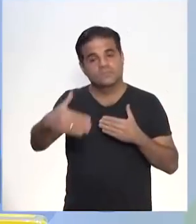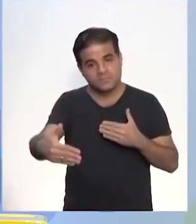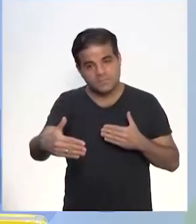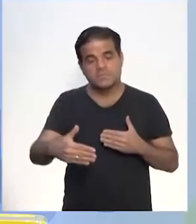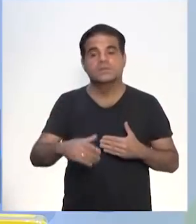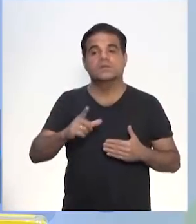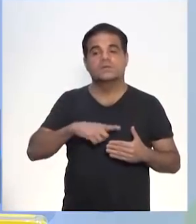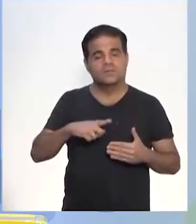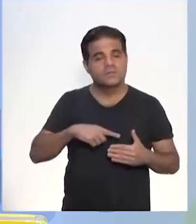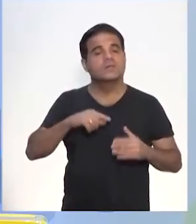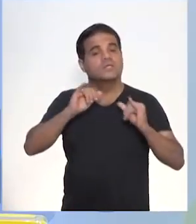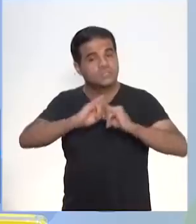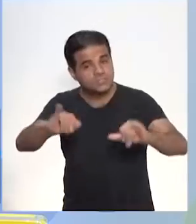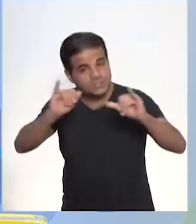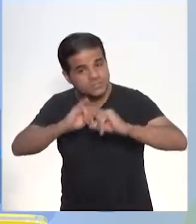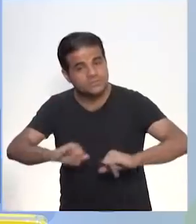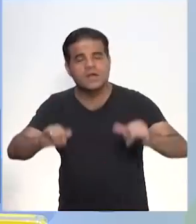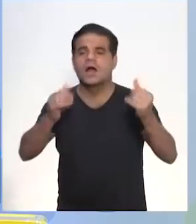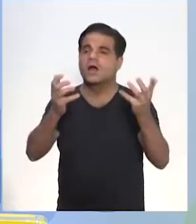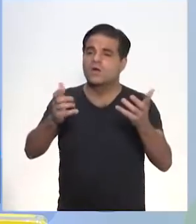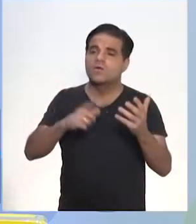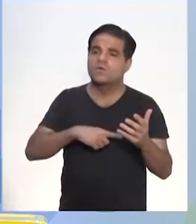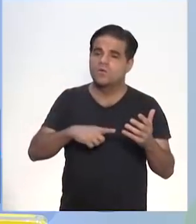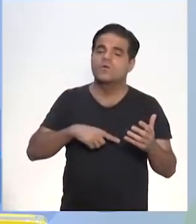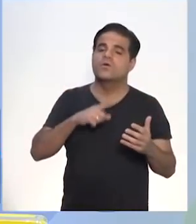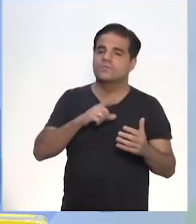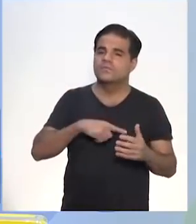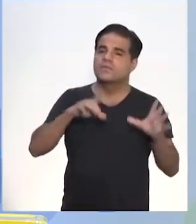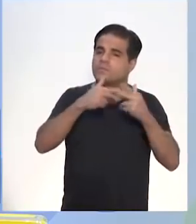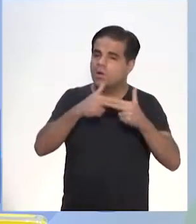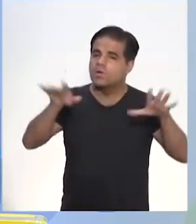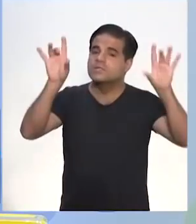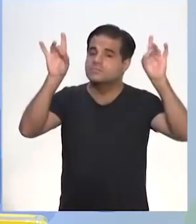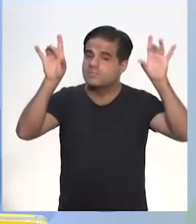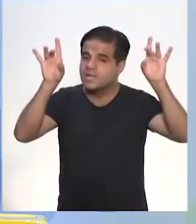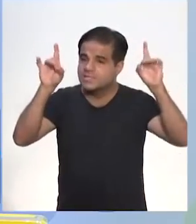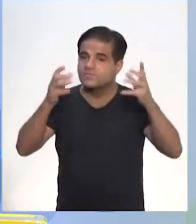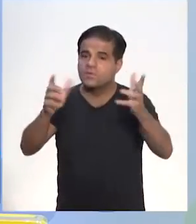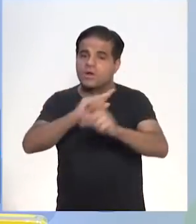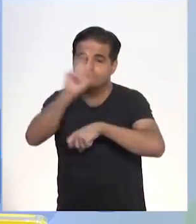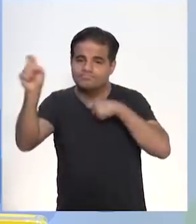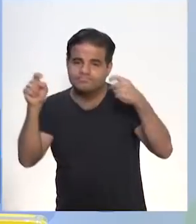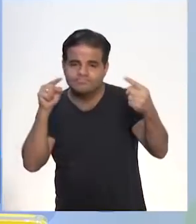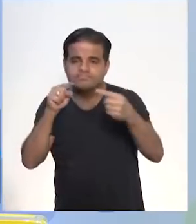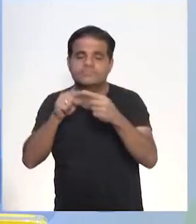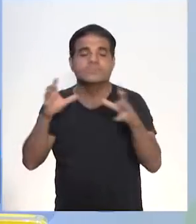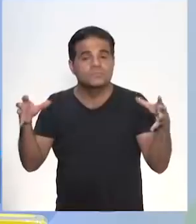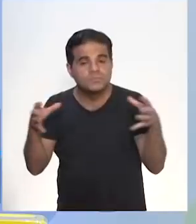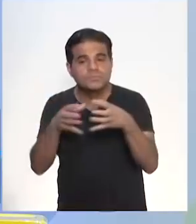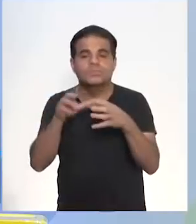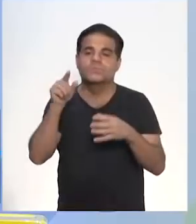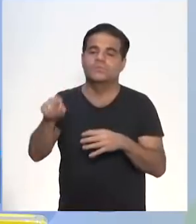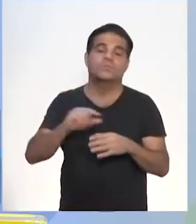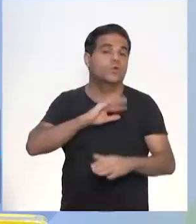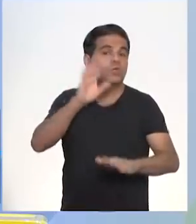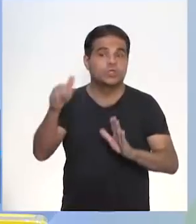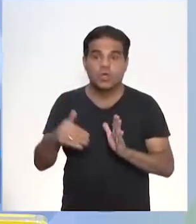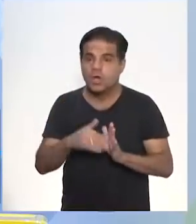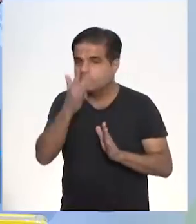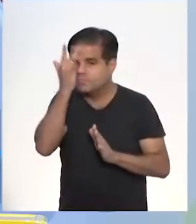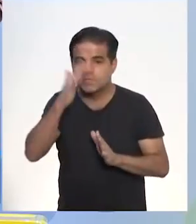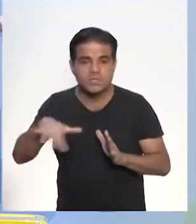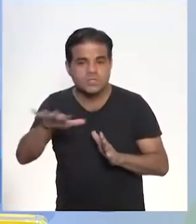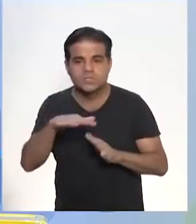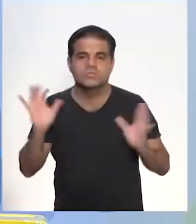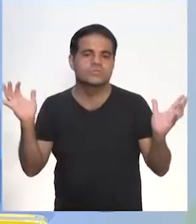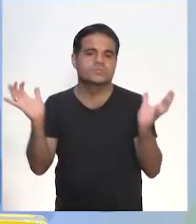lá, vou divulgar, né? Eu vou ter algo específico. Eu quero atingir aquele público, não é toda a galera,